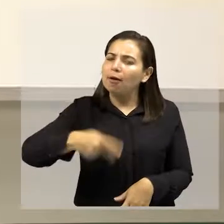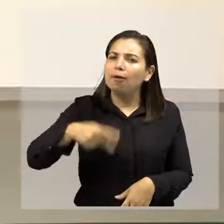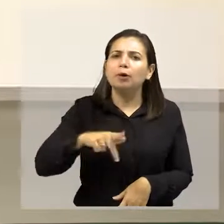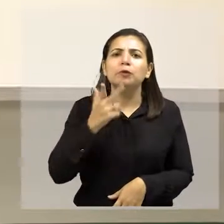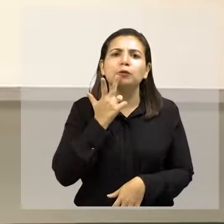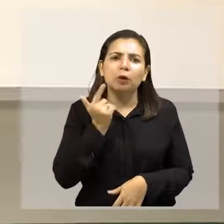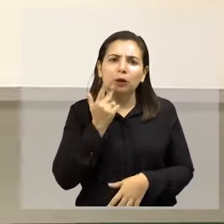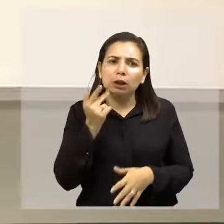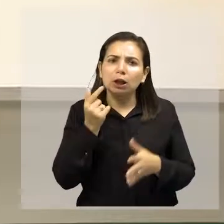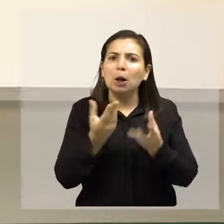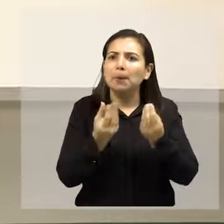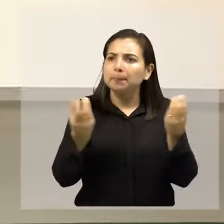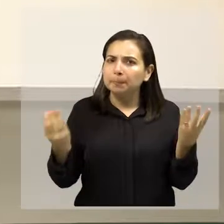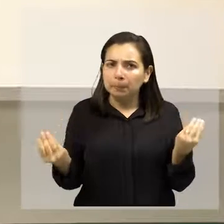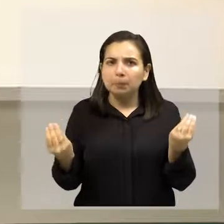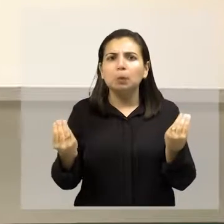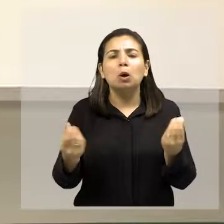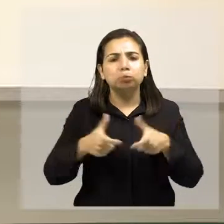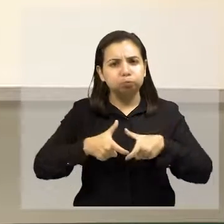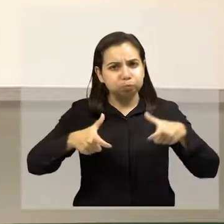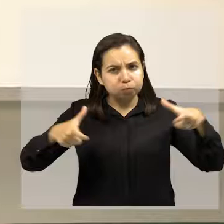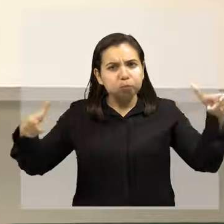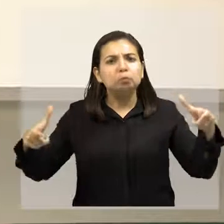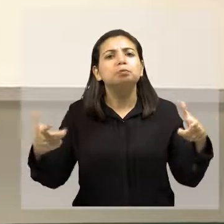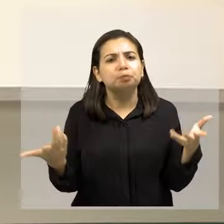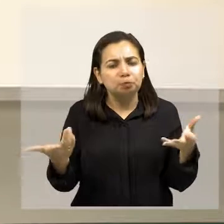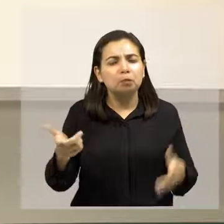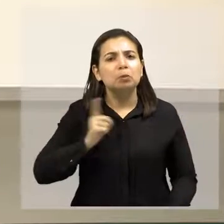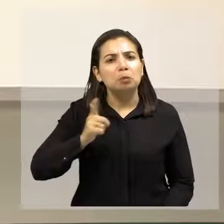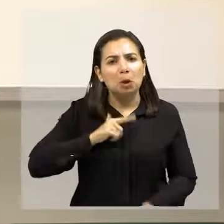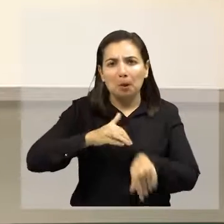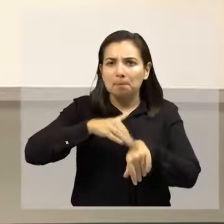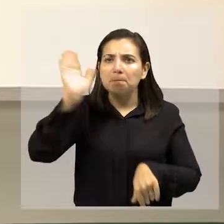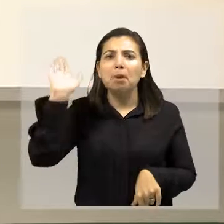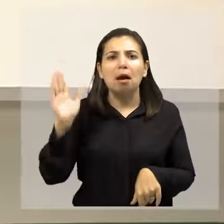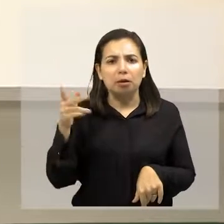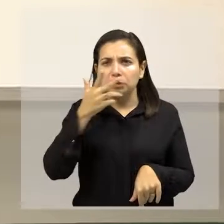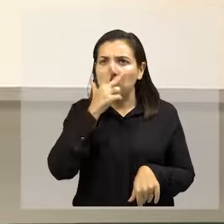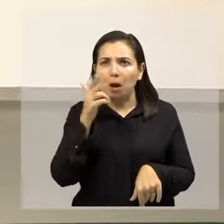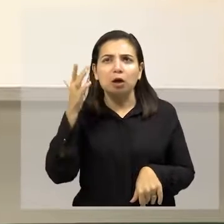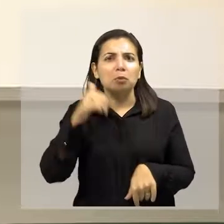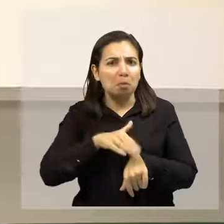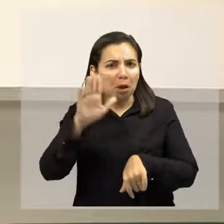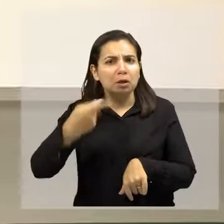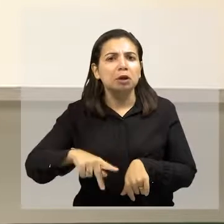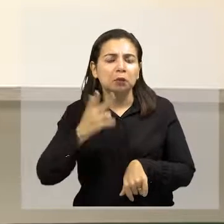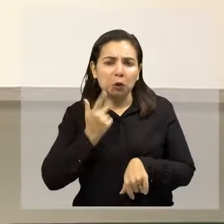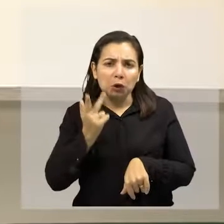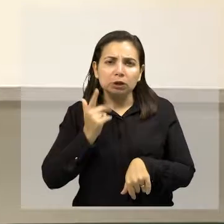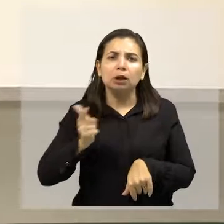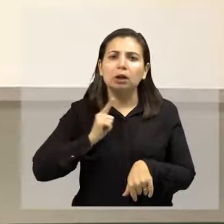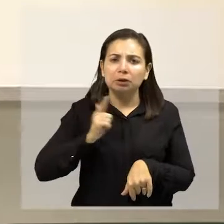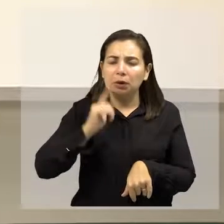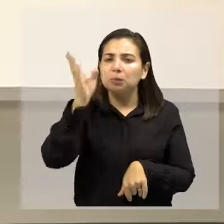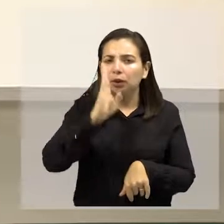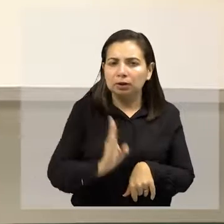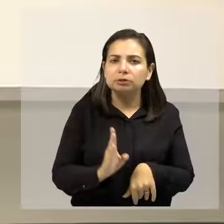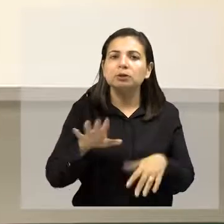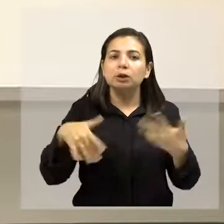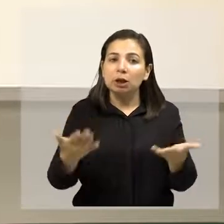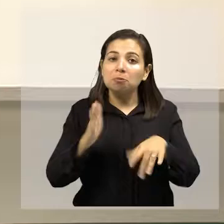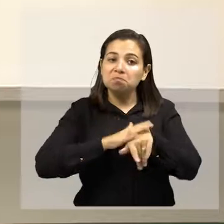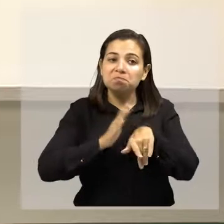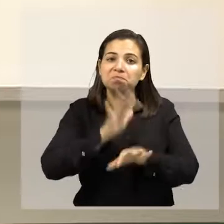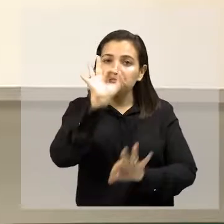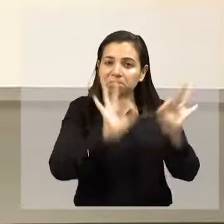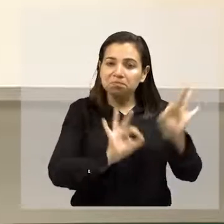Fortaleza é uma cidade ciclável, talvez a mais ciclável do país, e foi de autoria do vereador Evaldo Lima esta